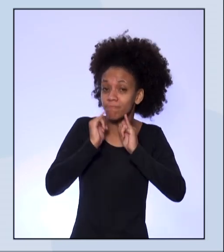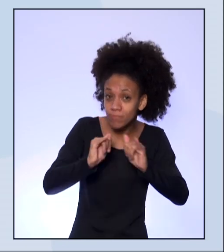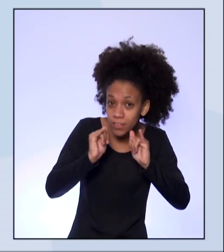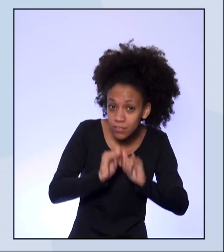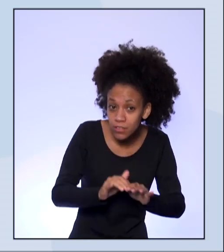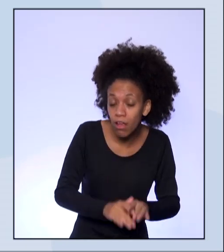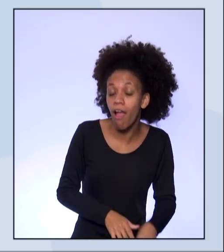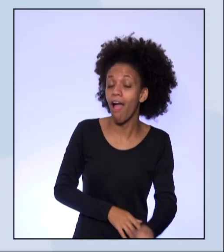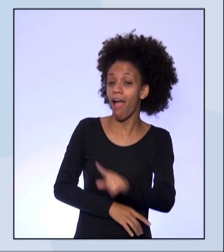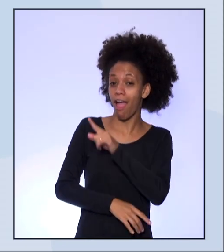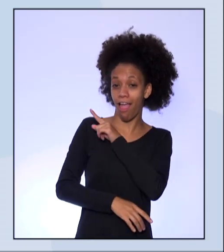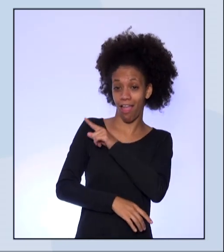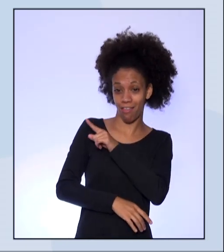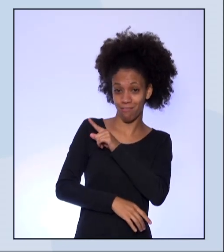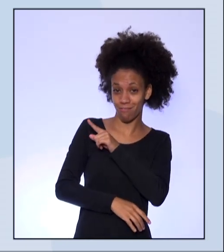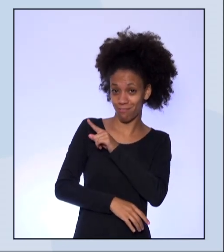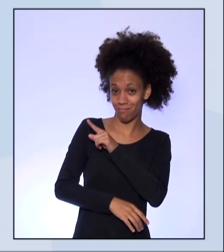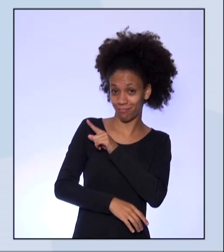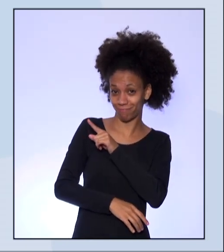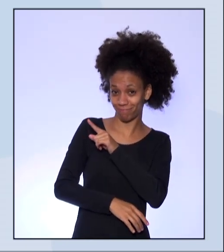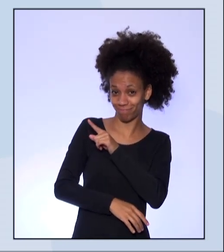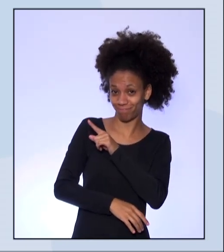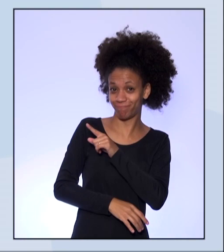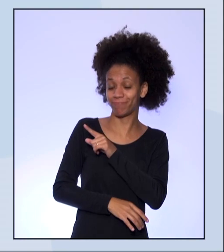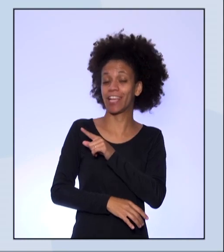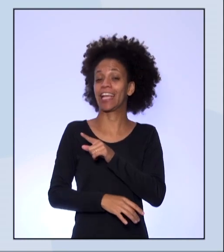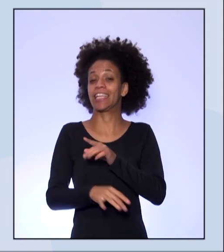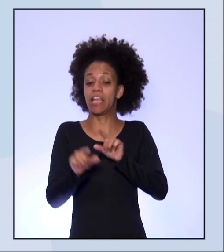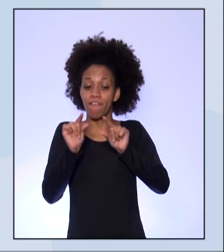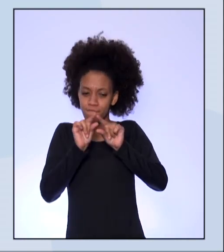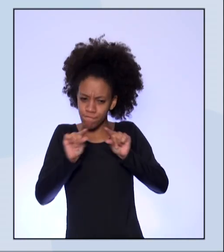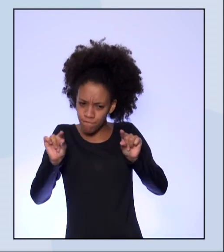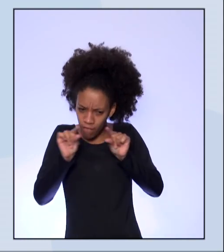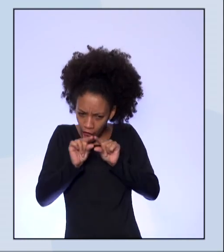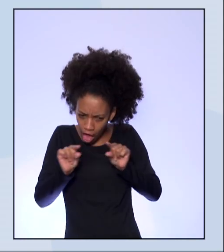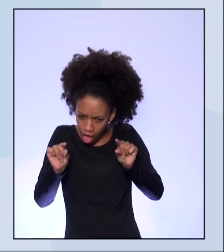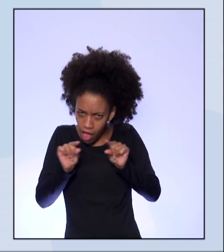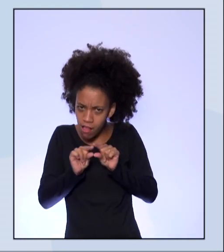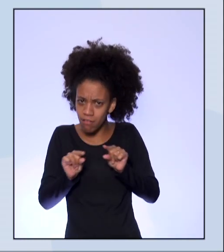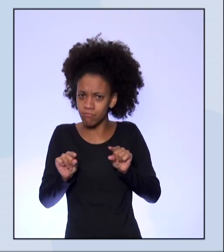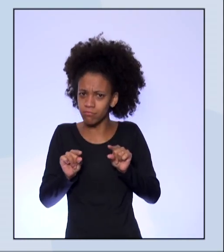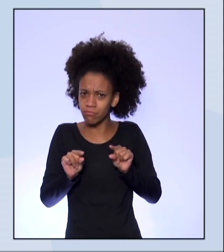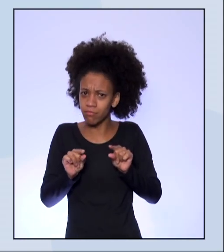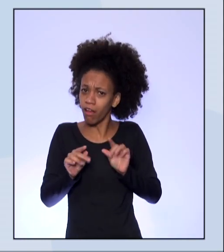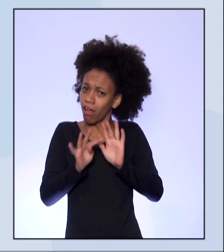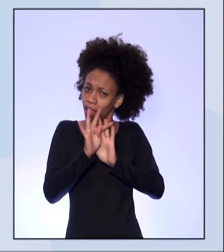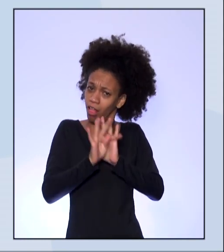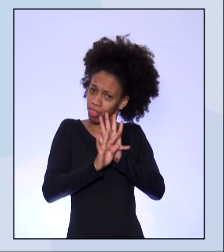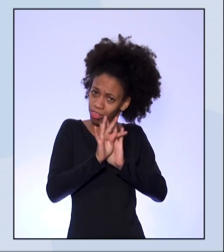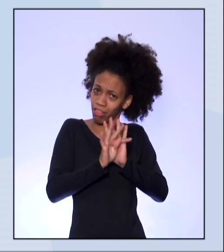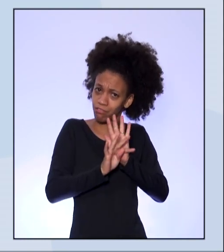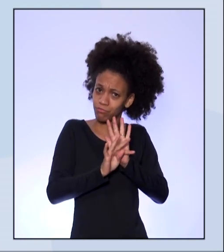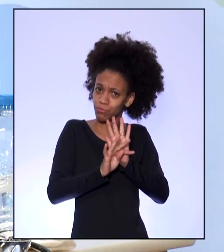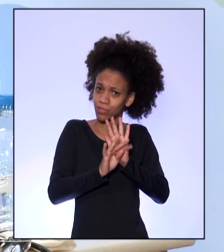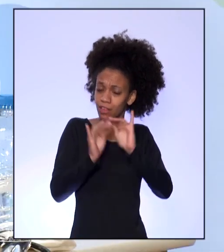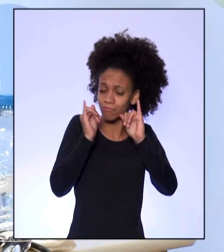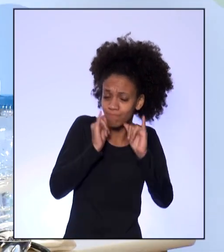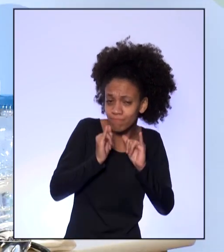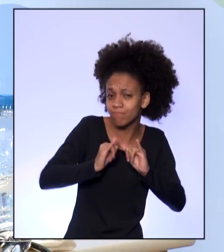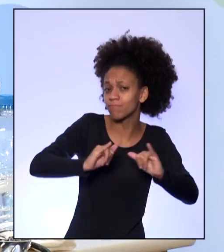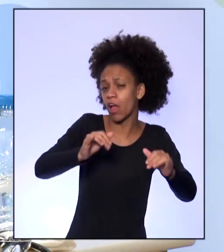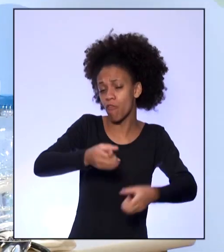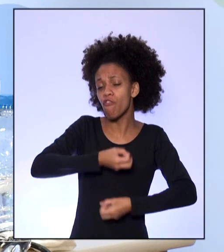Esta imagem com este animal e esta frase pequena em cima é um texto que passa uma mensagem